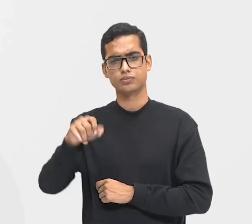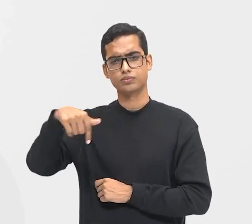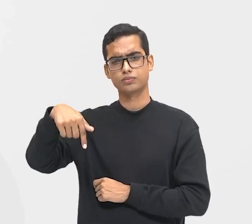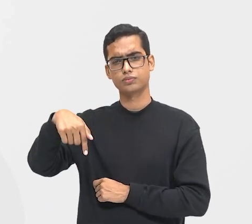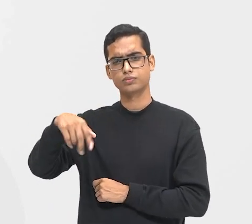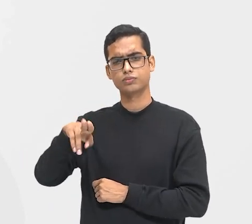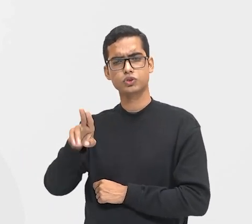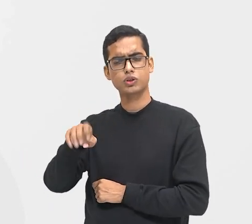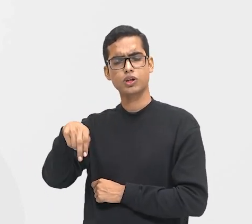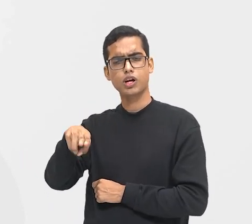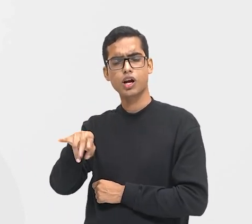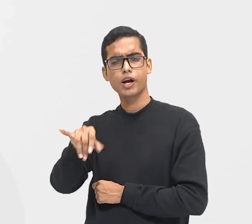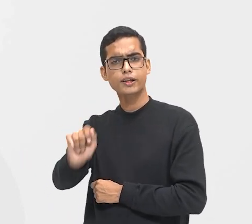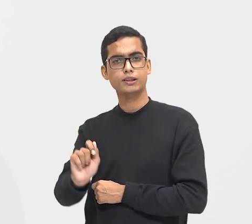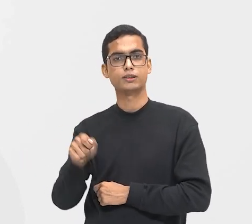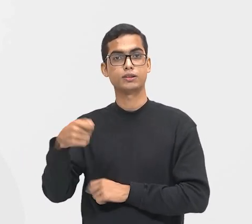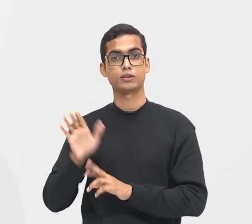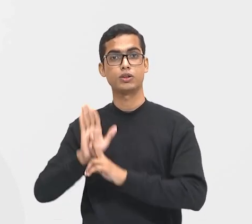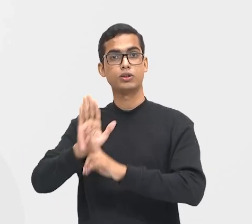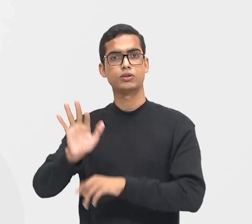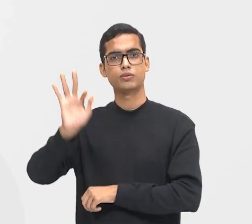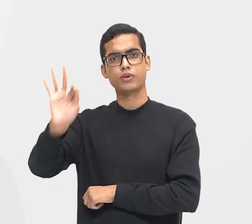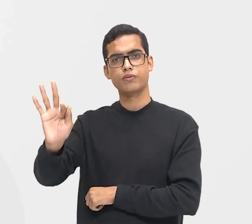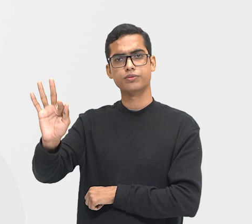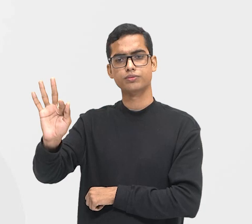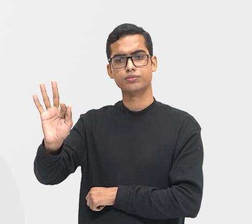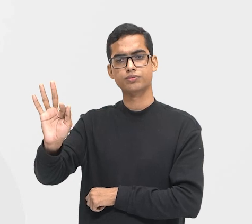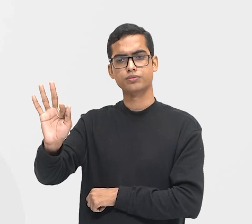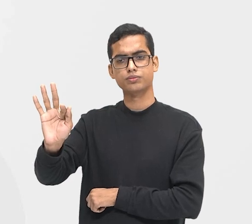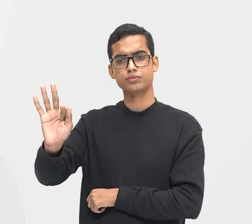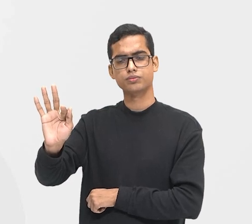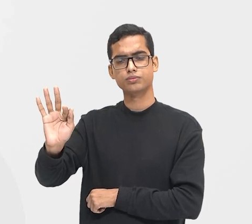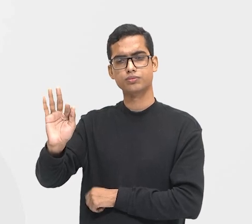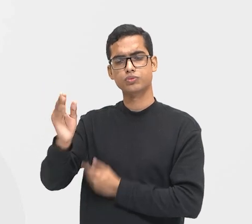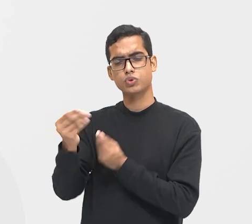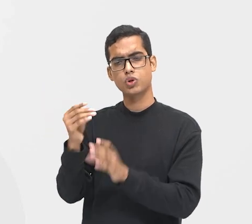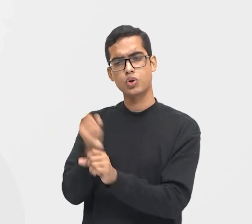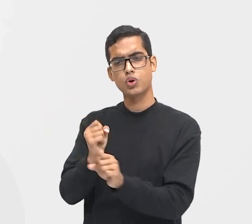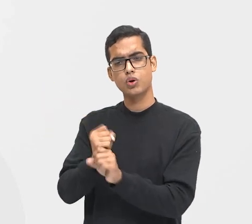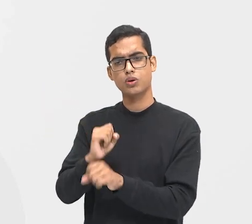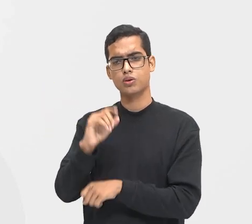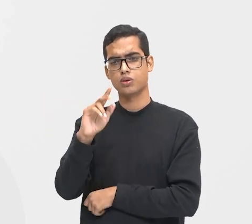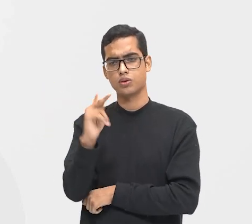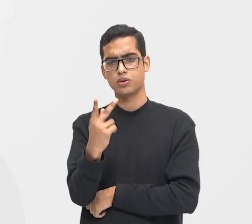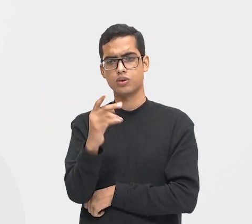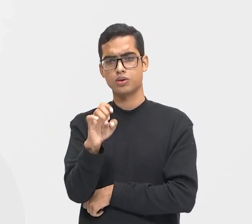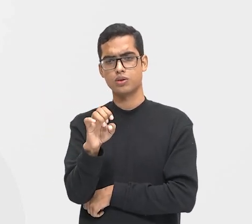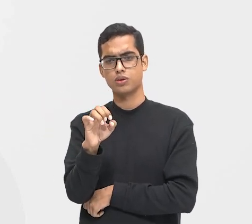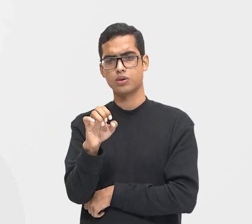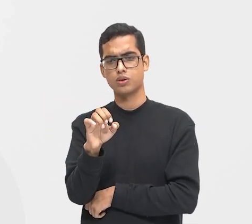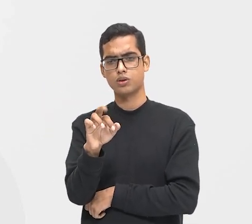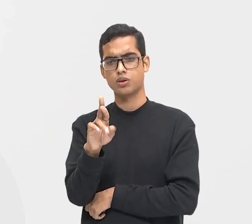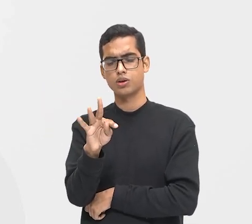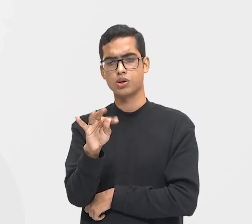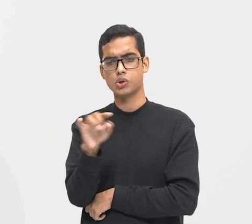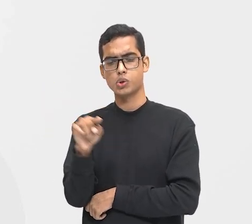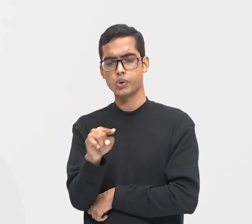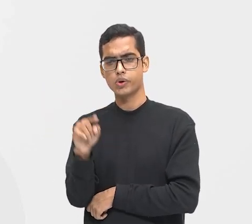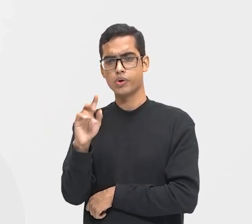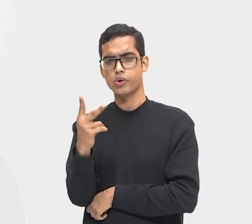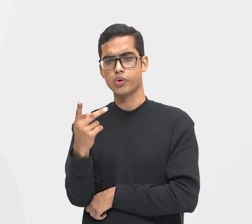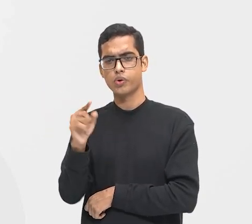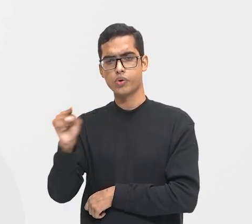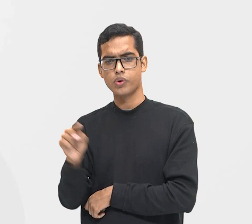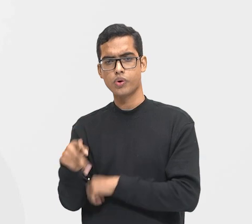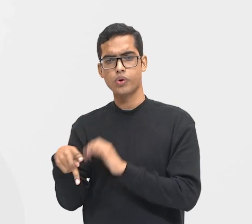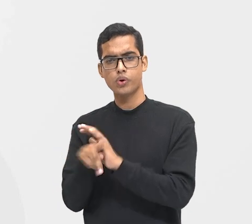aí pela letra F. E essa frequência ela vai ser medida em Hertz e corresponde ao número de oscilações da